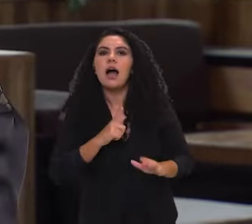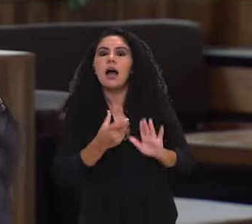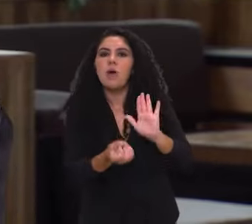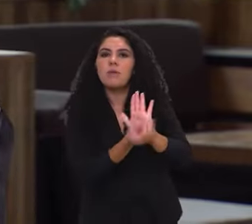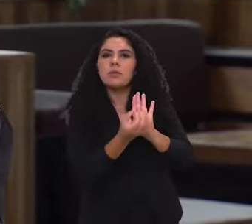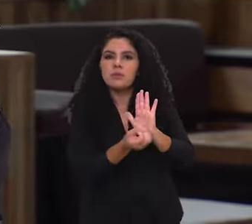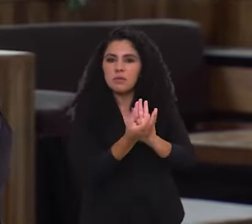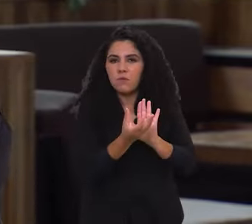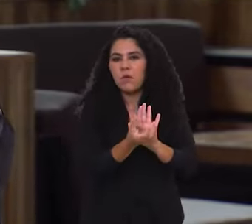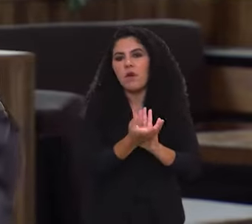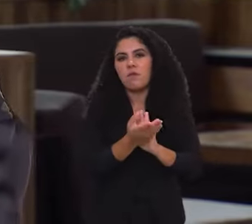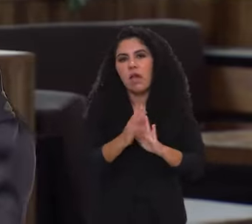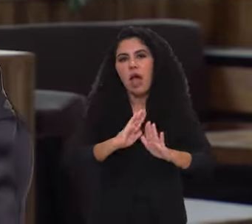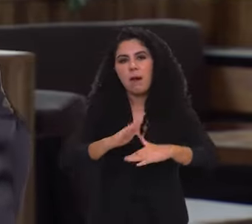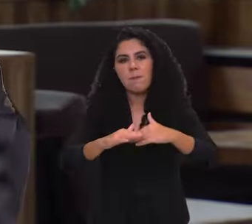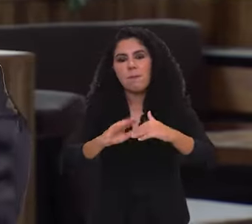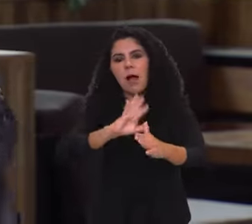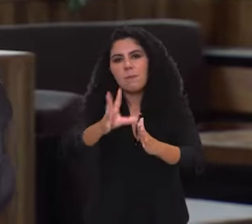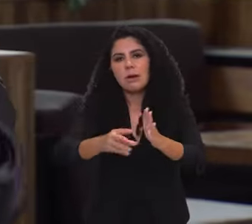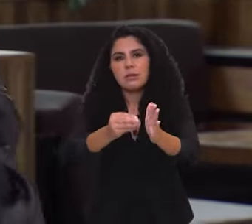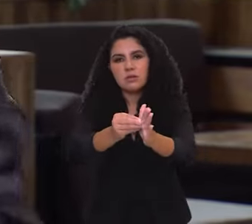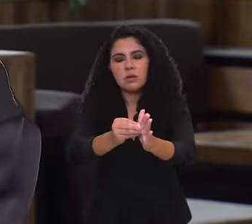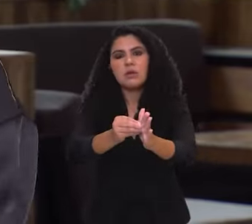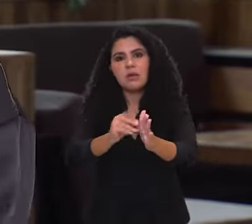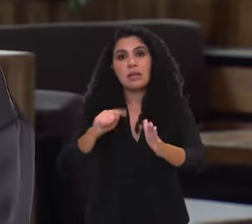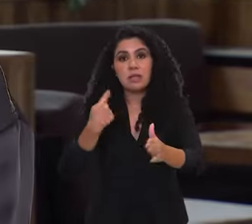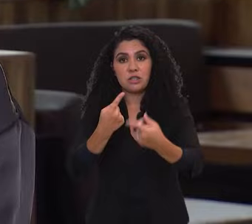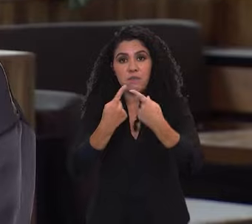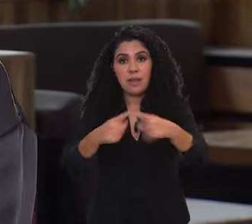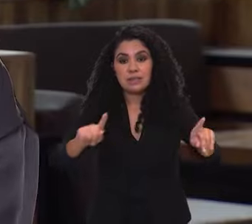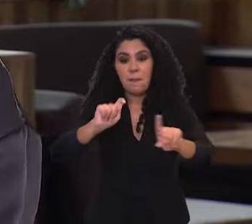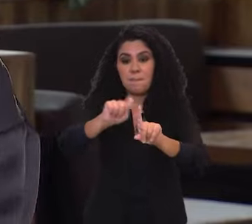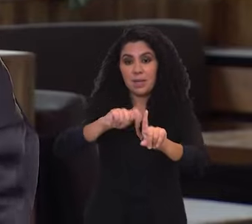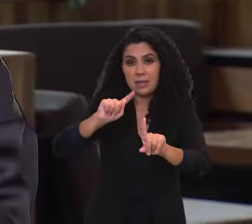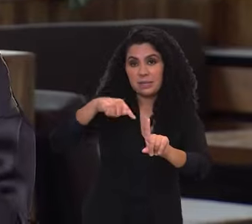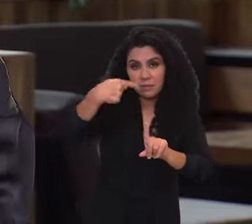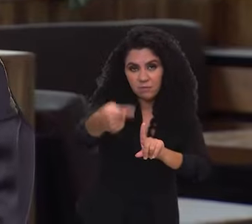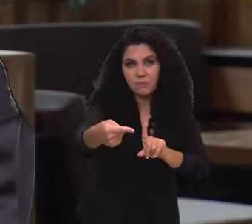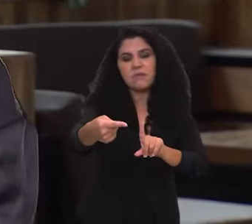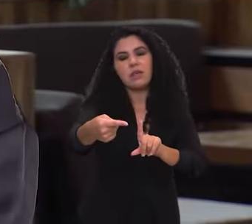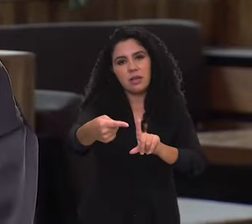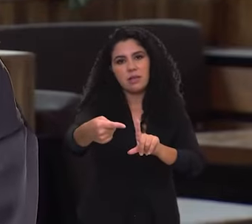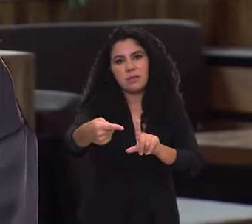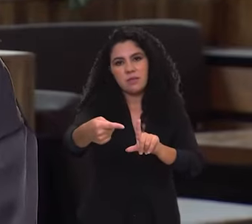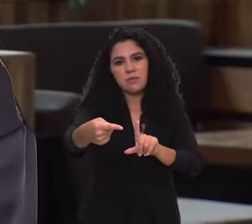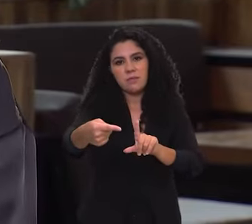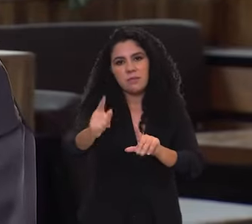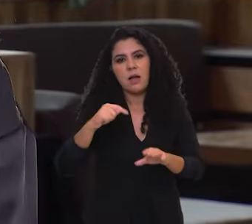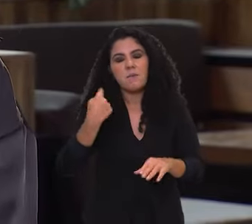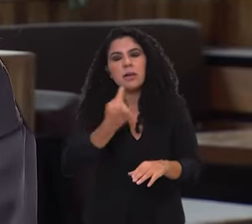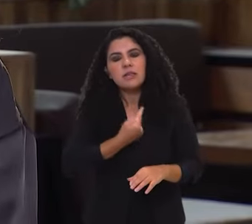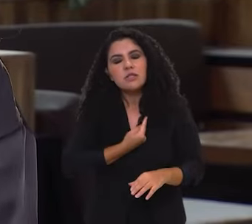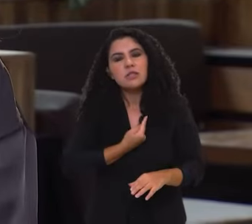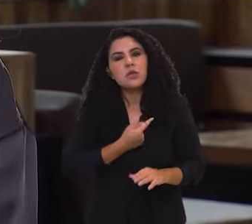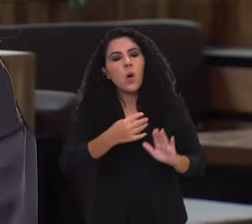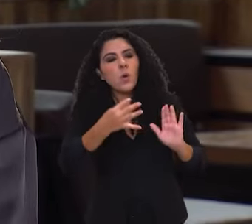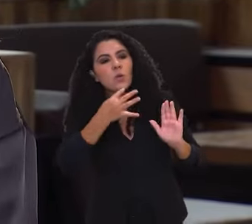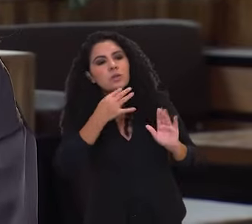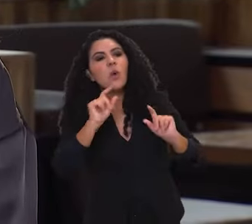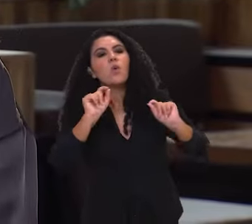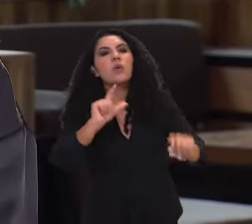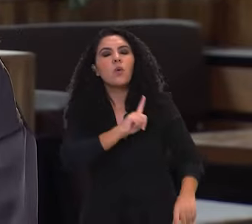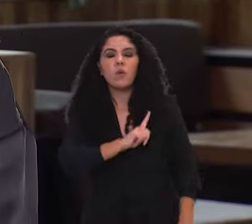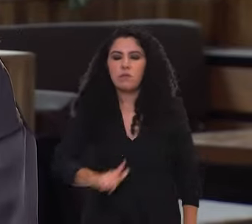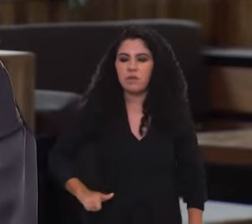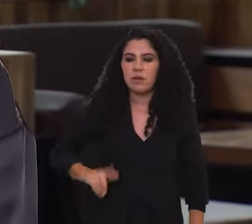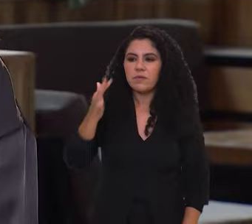né, que foi dado um spoiler em Manaus, mas que será lançado no mês que vem aí para a gente conhecer o que é